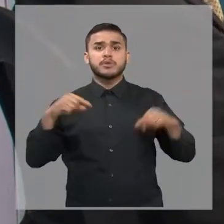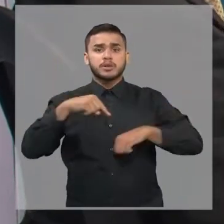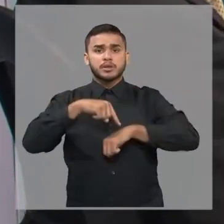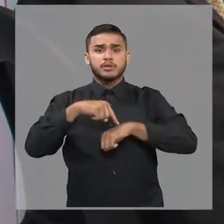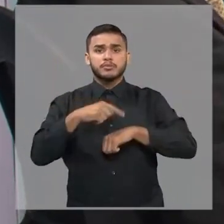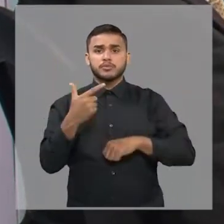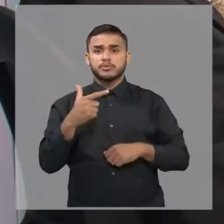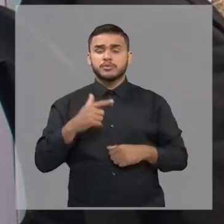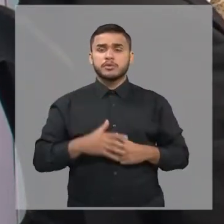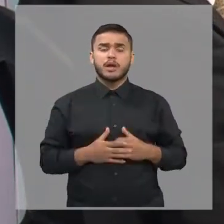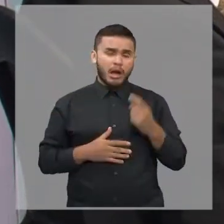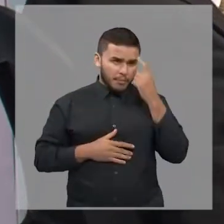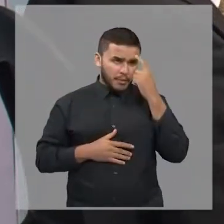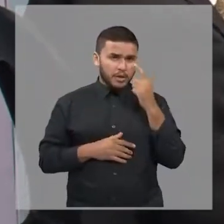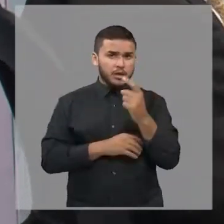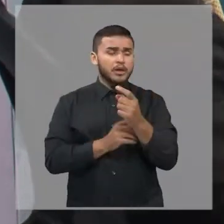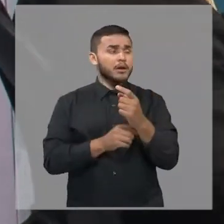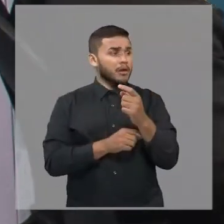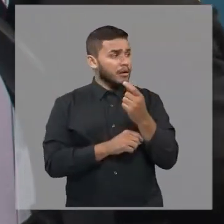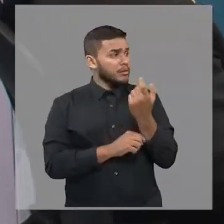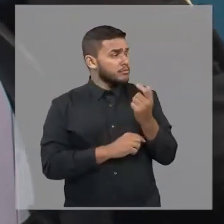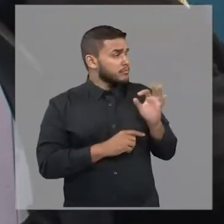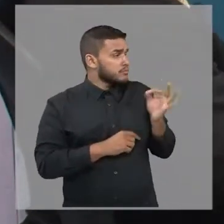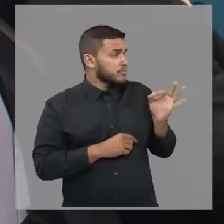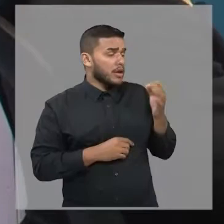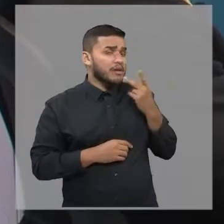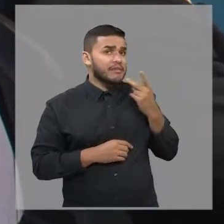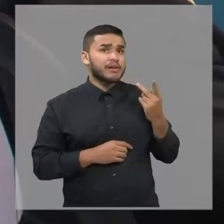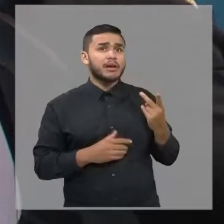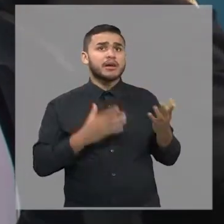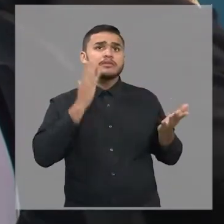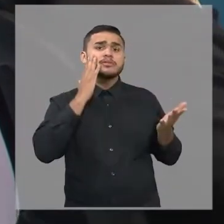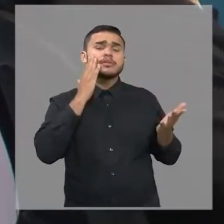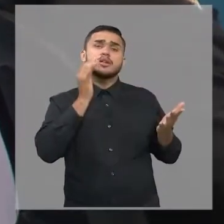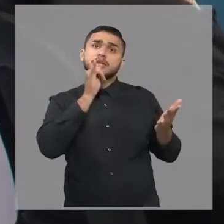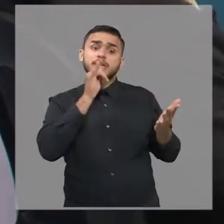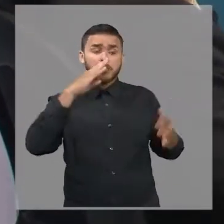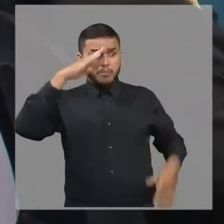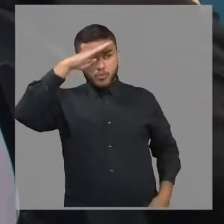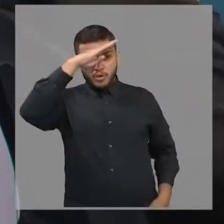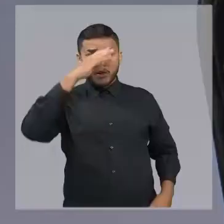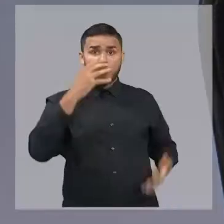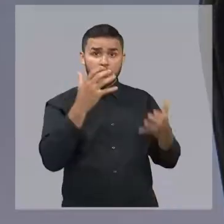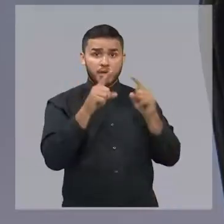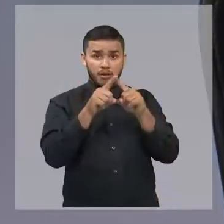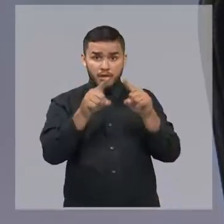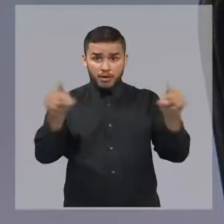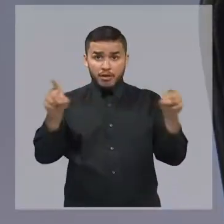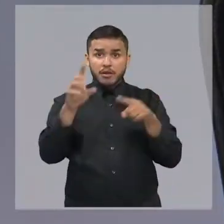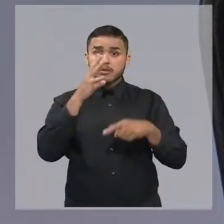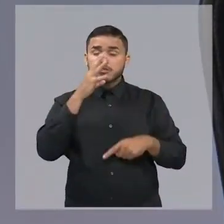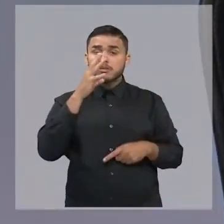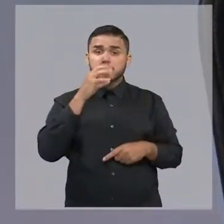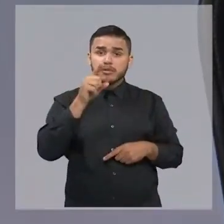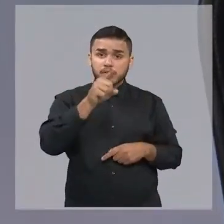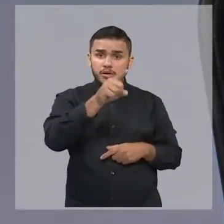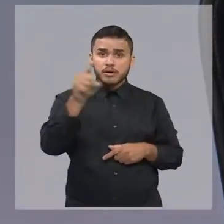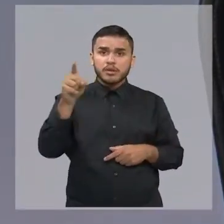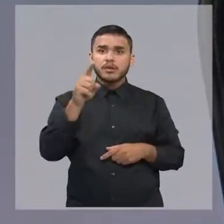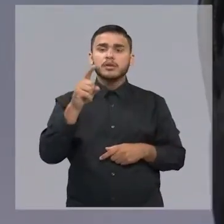do que bonapartismo. Isso aí. Tudo bem, você pode rotular, mas assim, o que o presidente queria era que você,